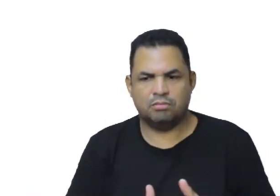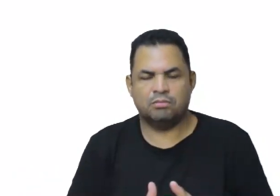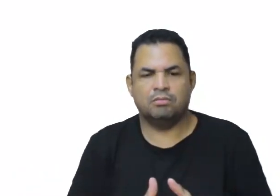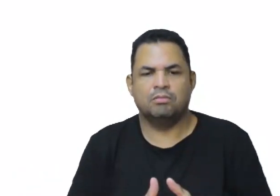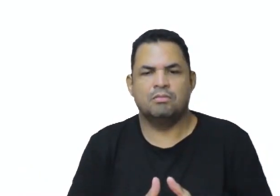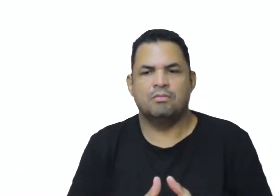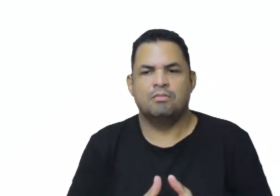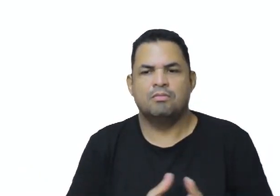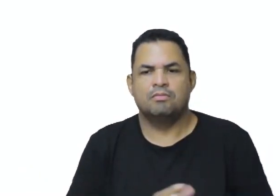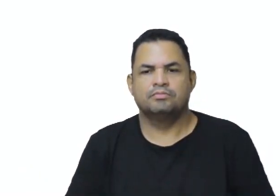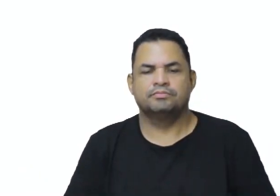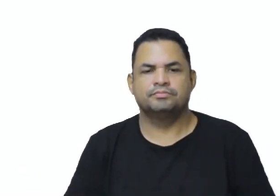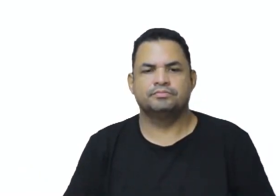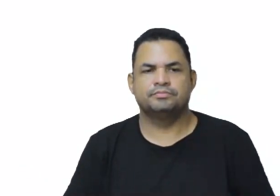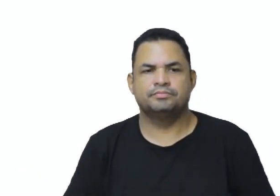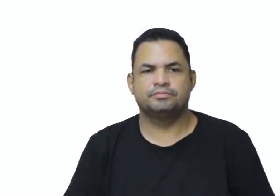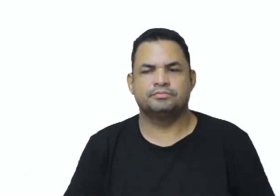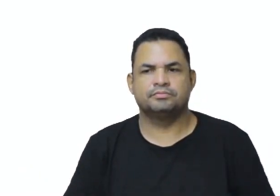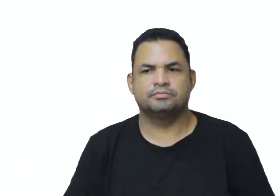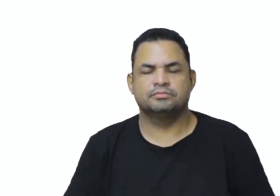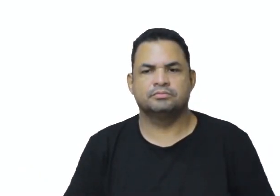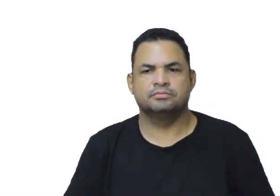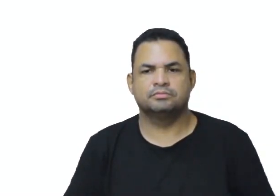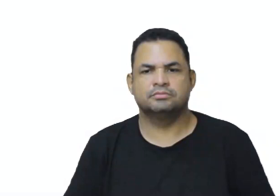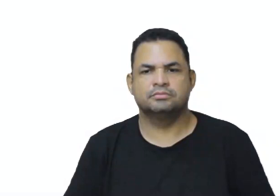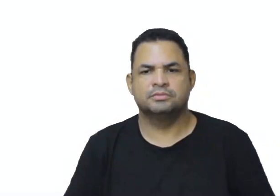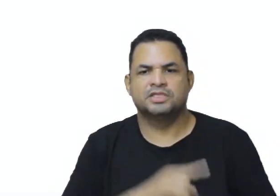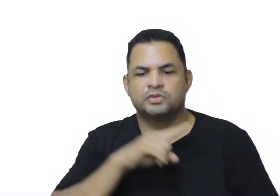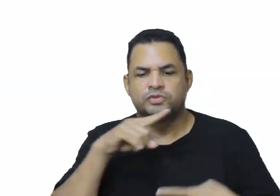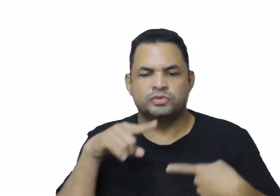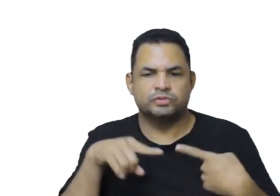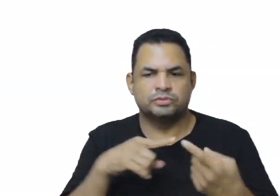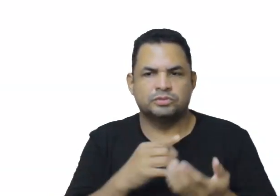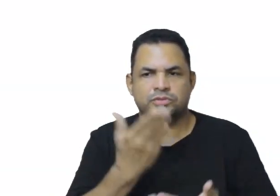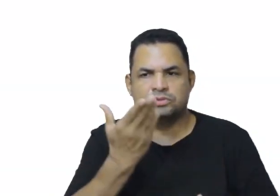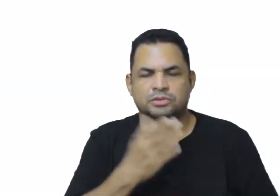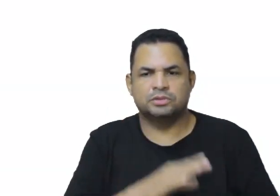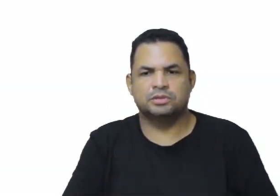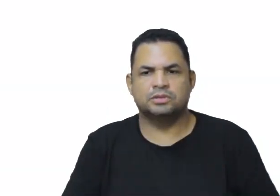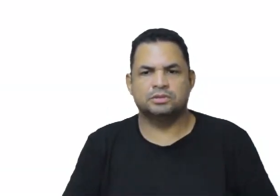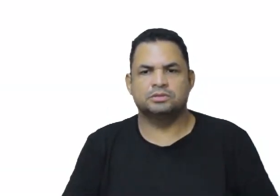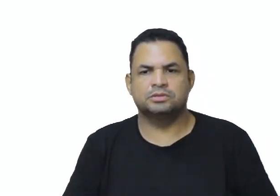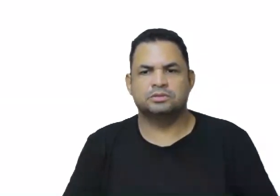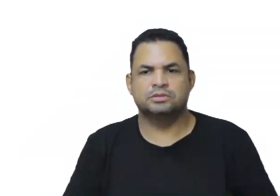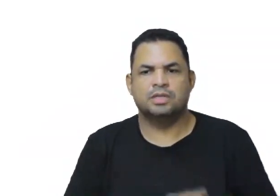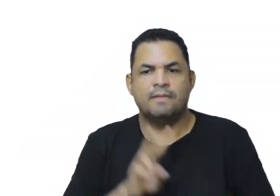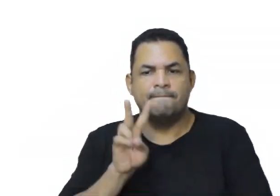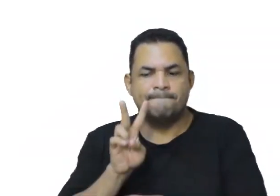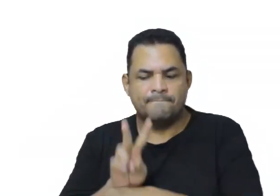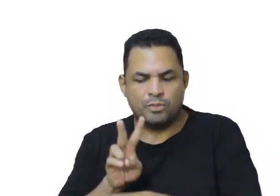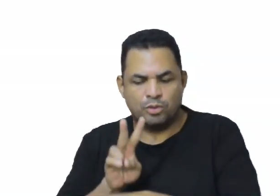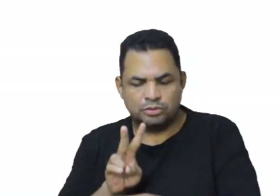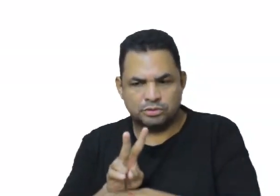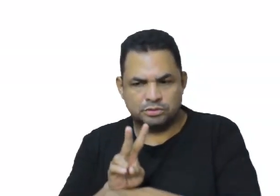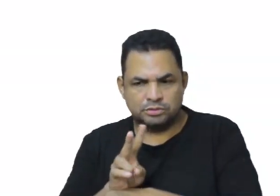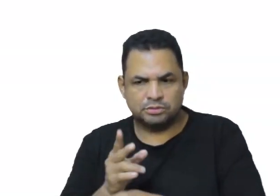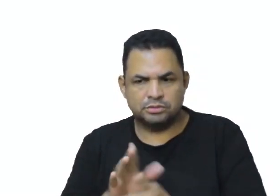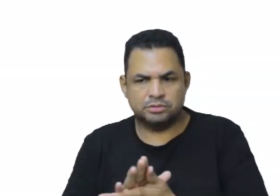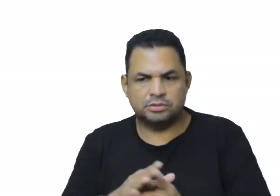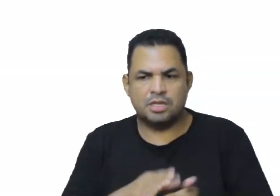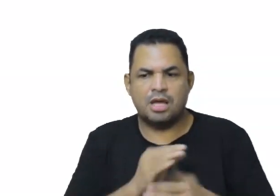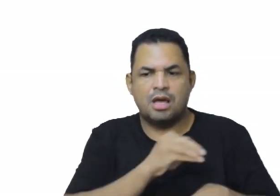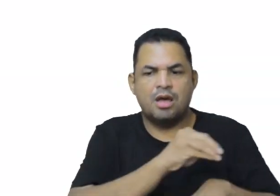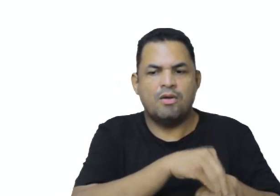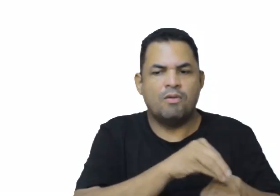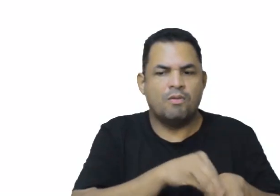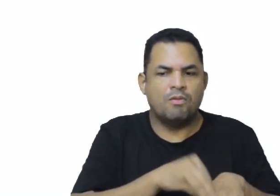amniótico. Interessante, né, pessoal? Uma das funções desse saco amniótico é a proteção mecânica. Além de nutrição, é